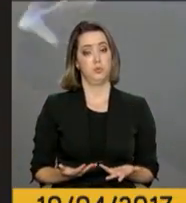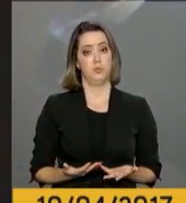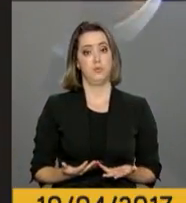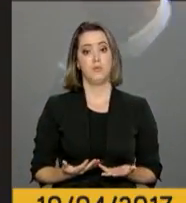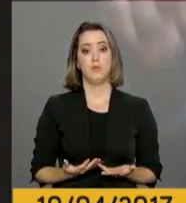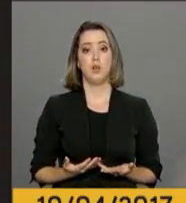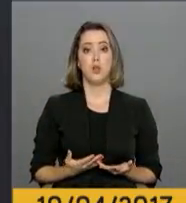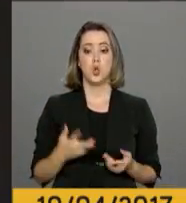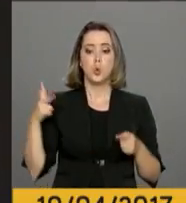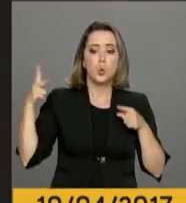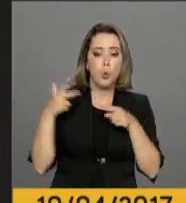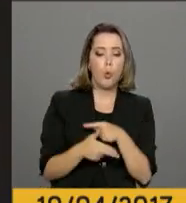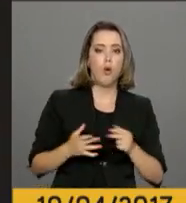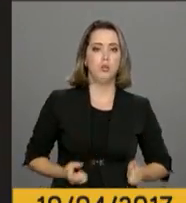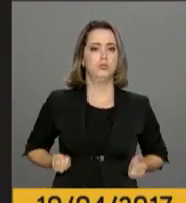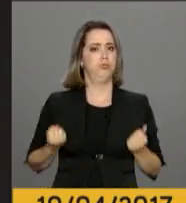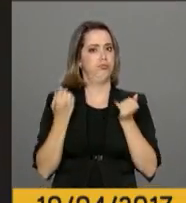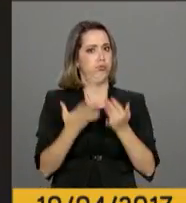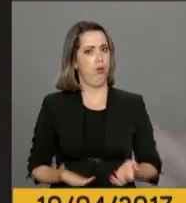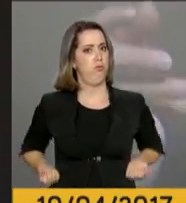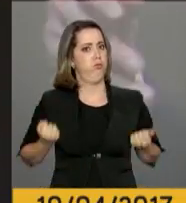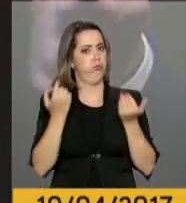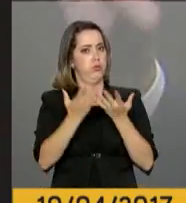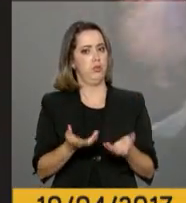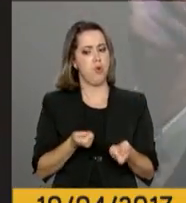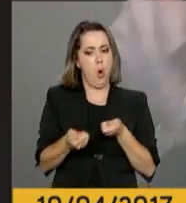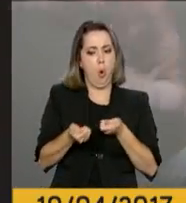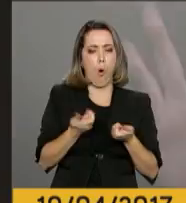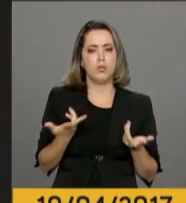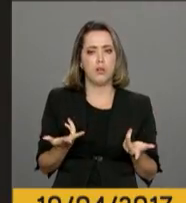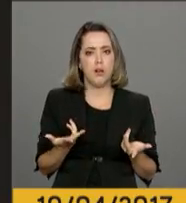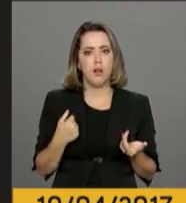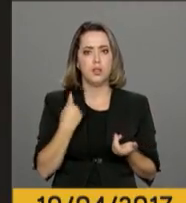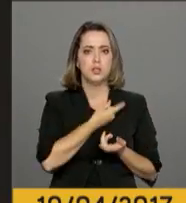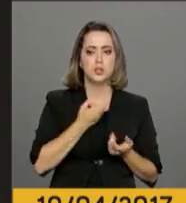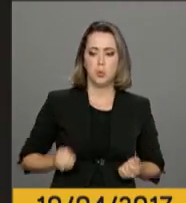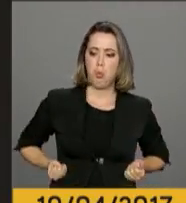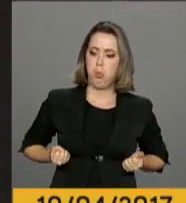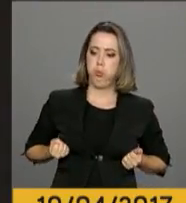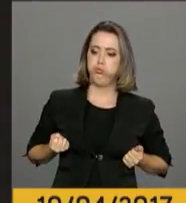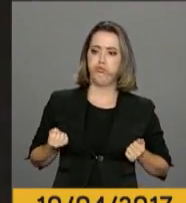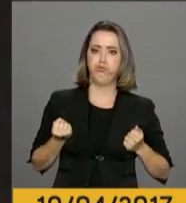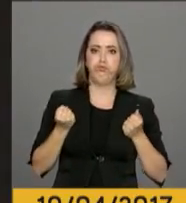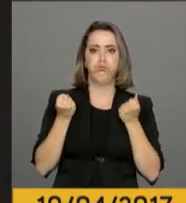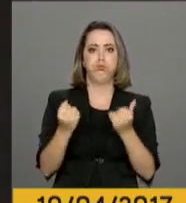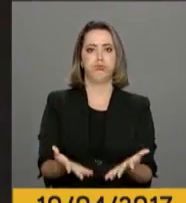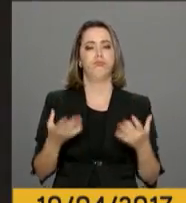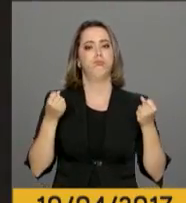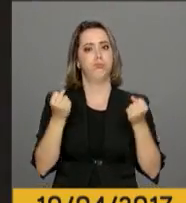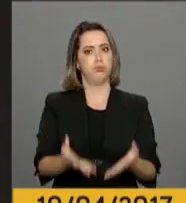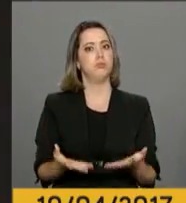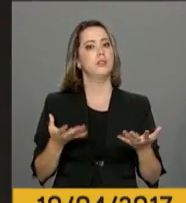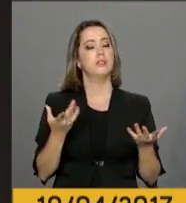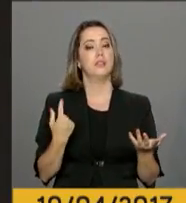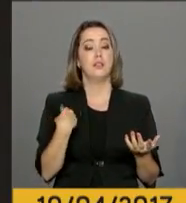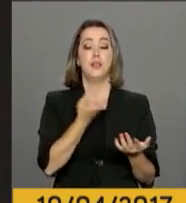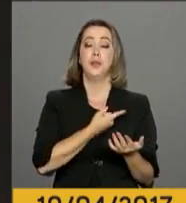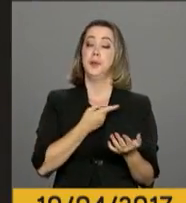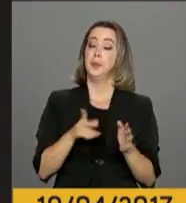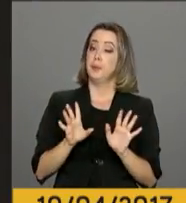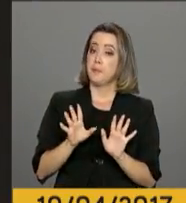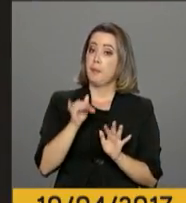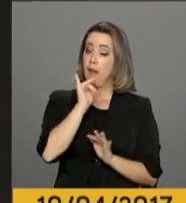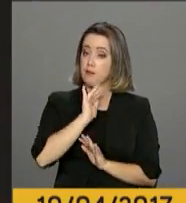da contenção dos gastos públicos, porque nós tínhamos gastos desarrazoados. Na nossa casa, nós sabemos, nós